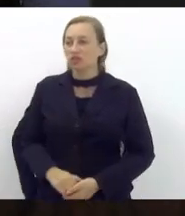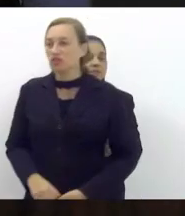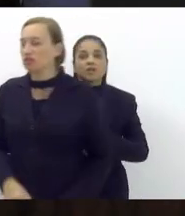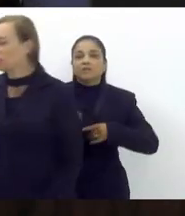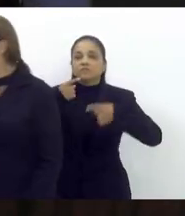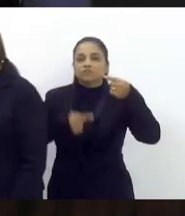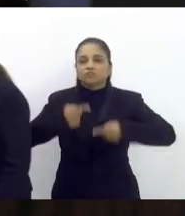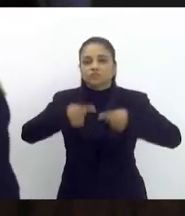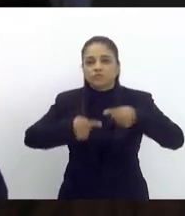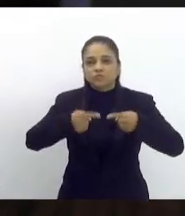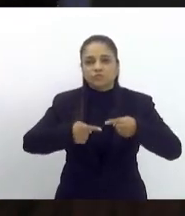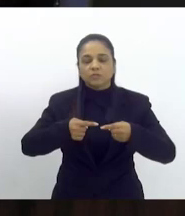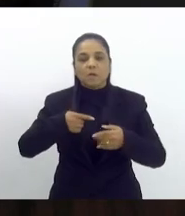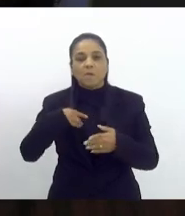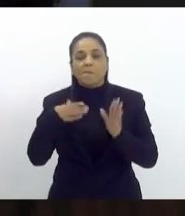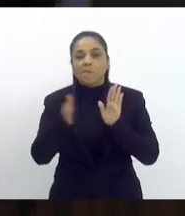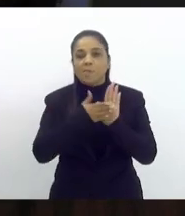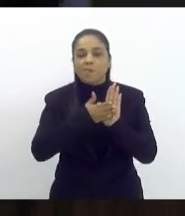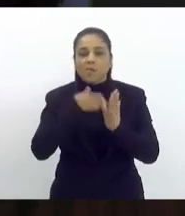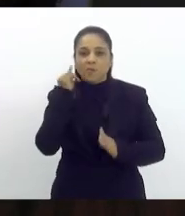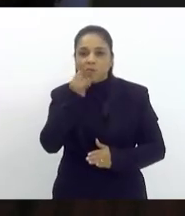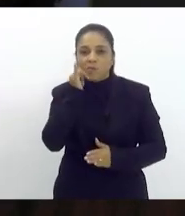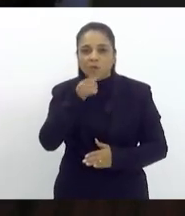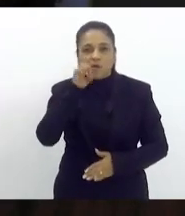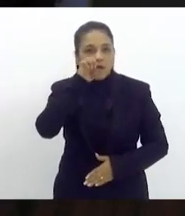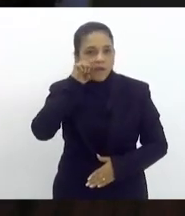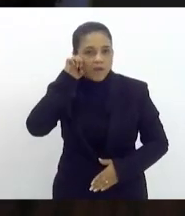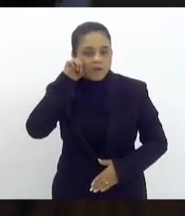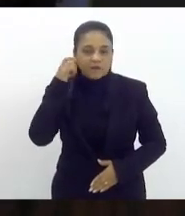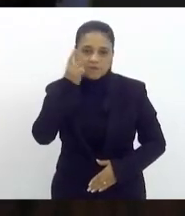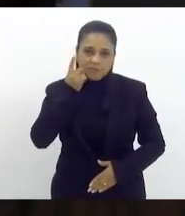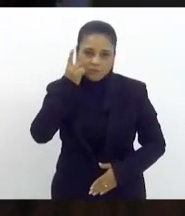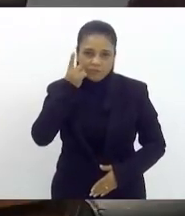discutir autora da proposta deputada Érica